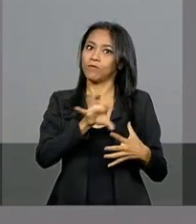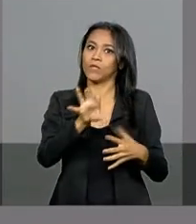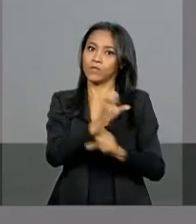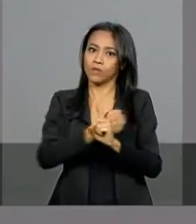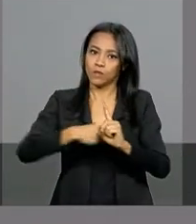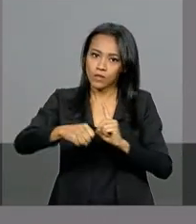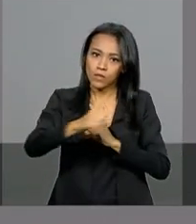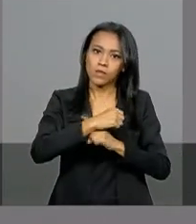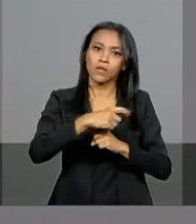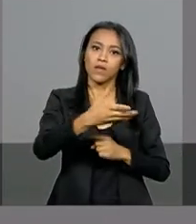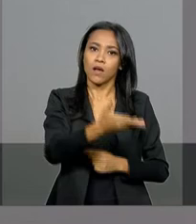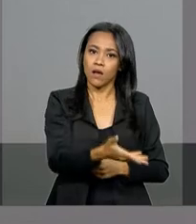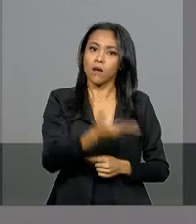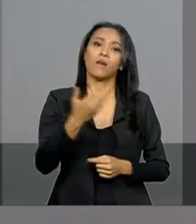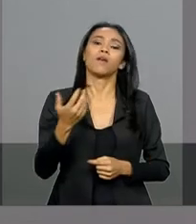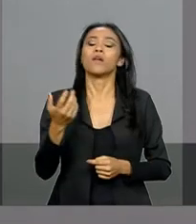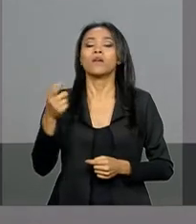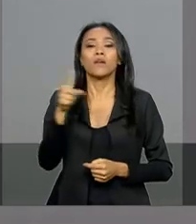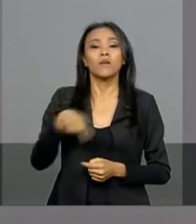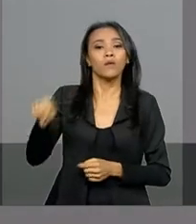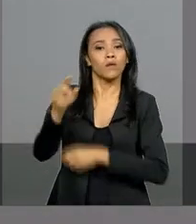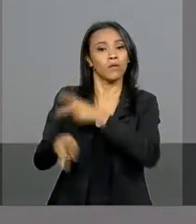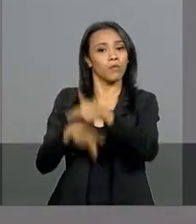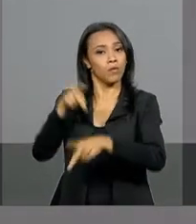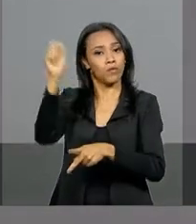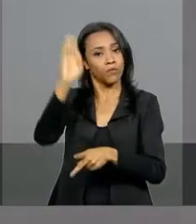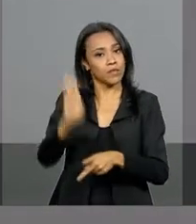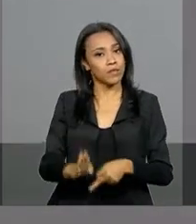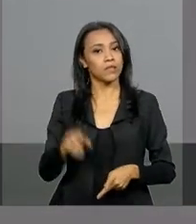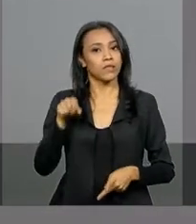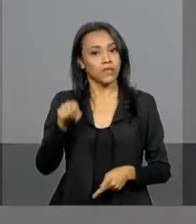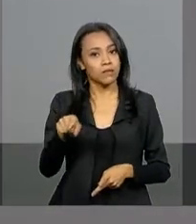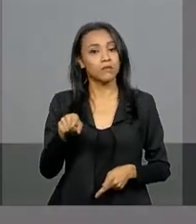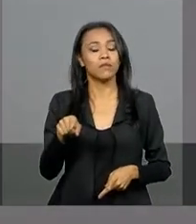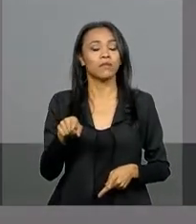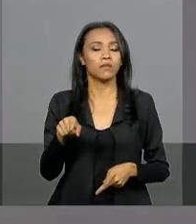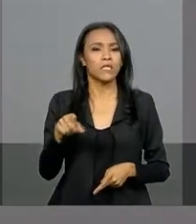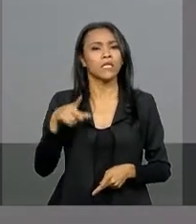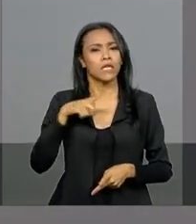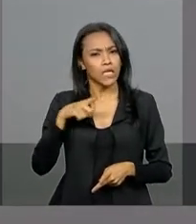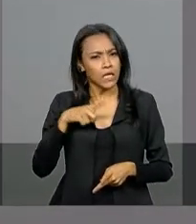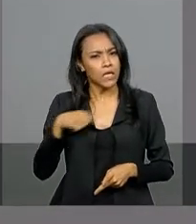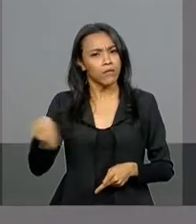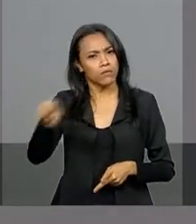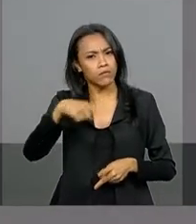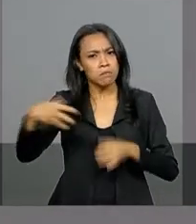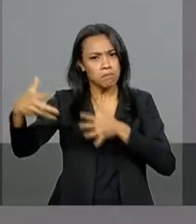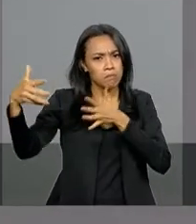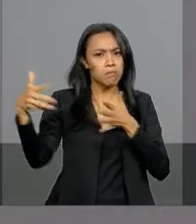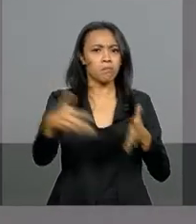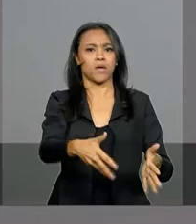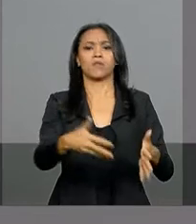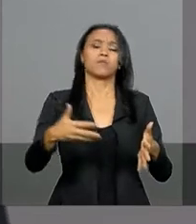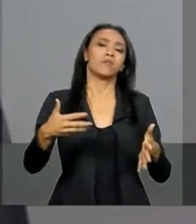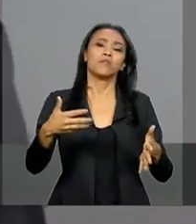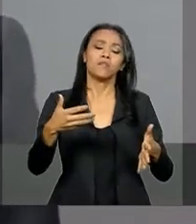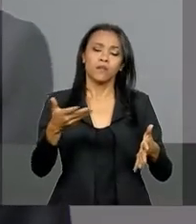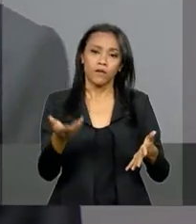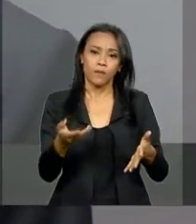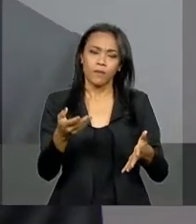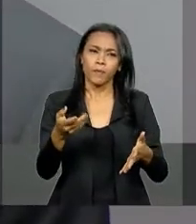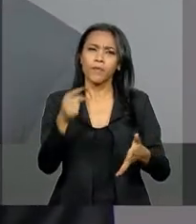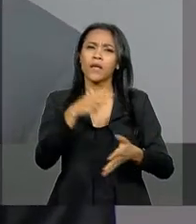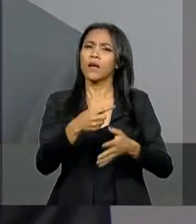população brasileira deve efetiva participação em cerimônia na semana